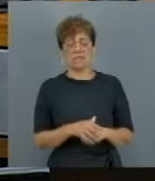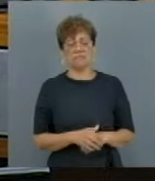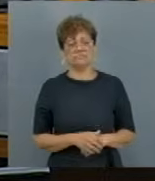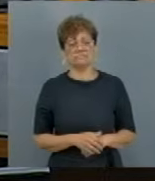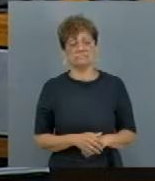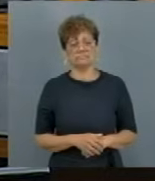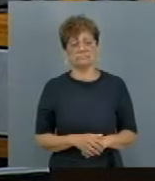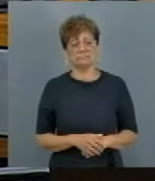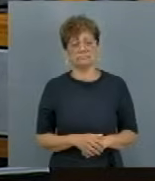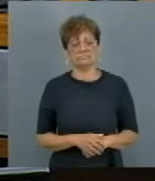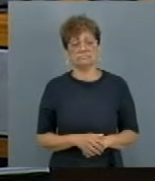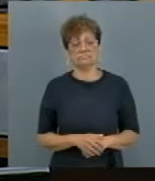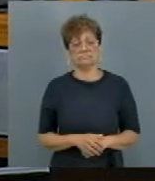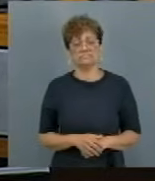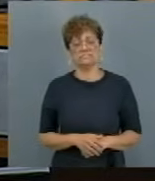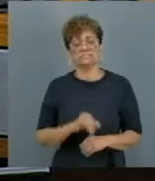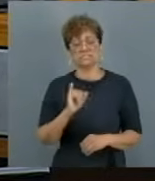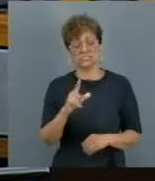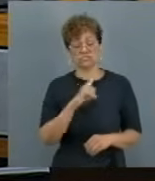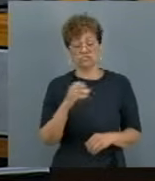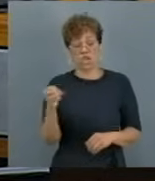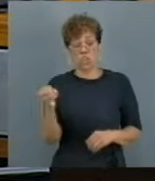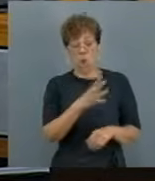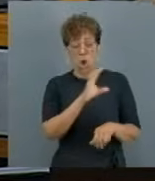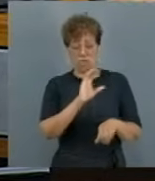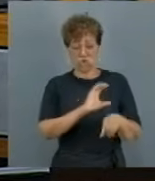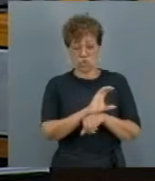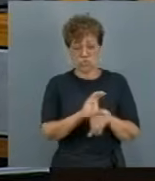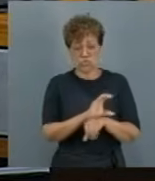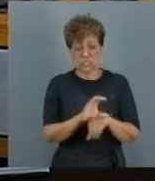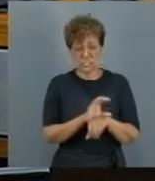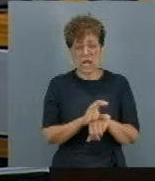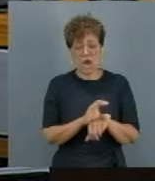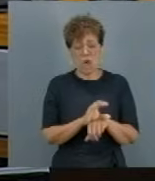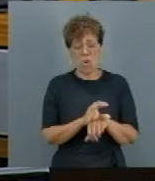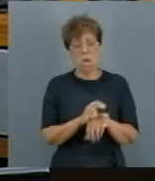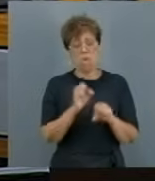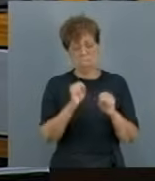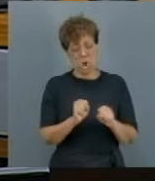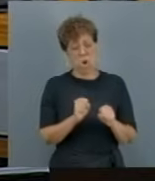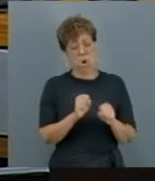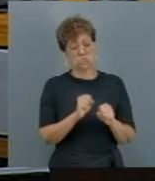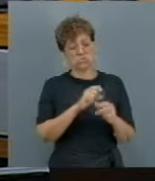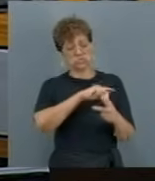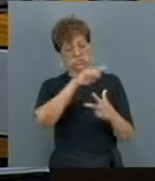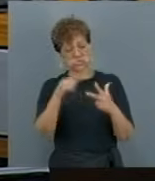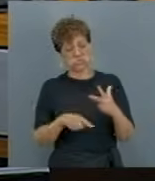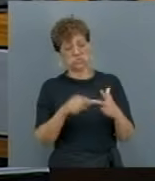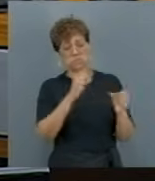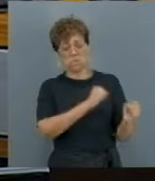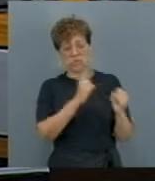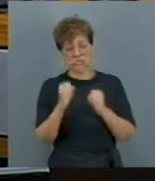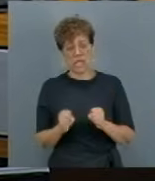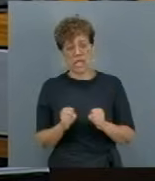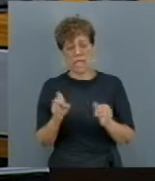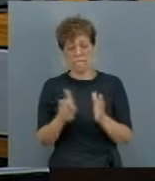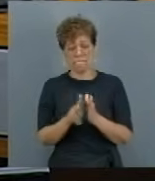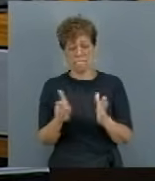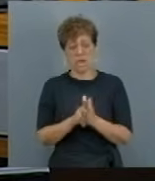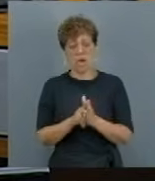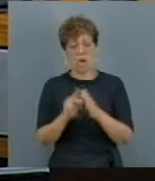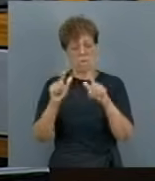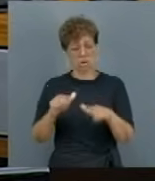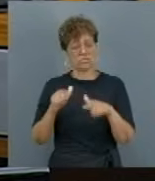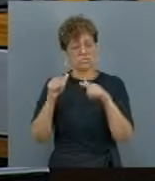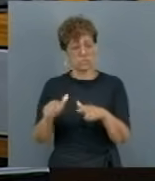Para se haver uma nova Constituição que, porventura, coloque os poderes dentro das suas atribuições